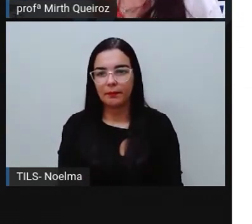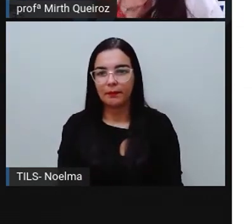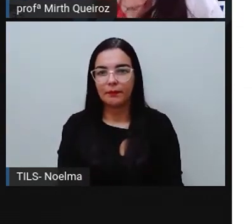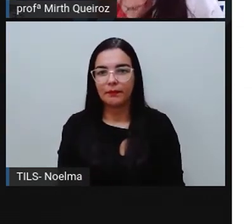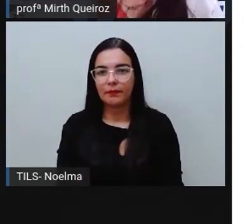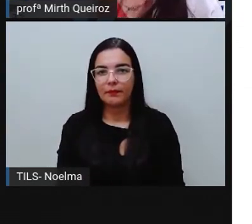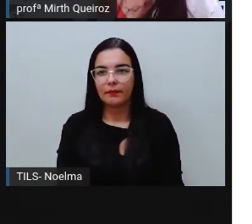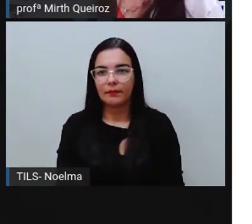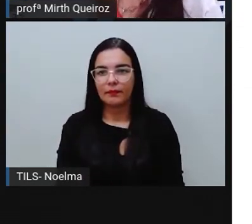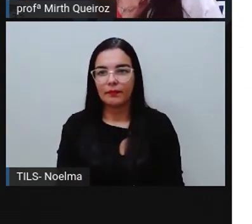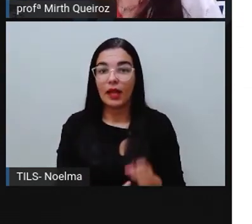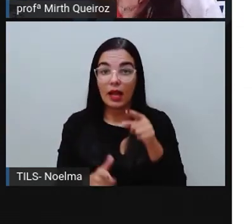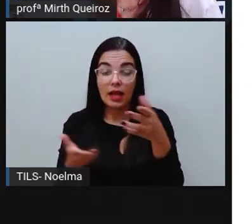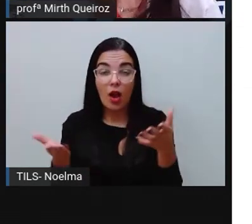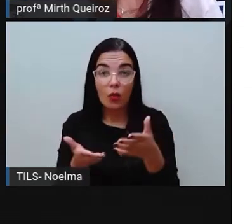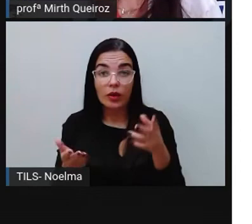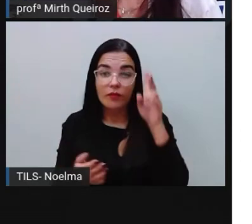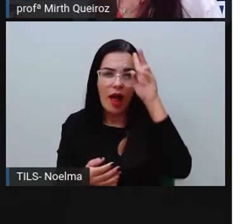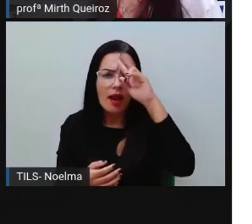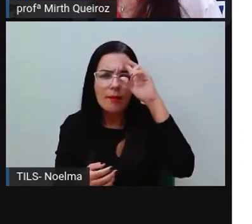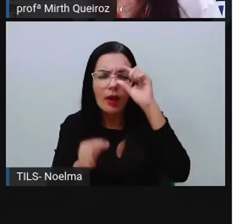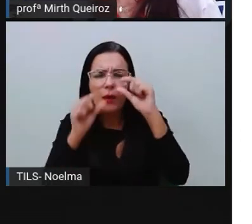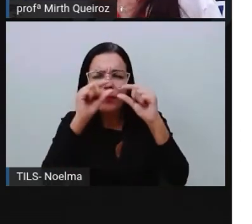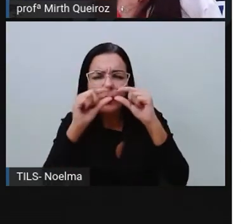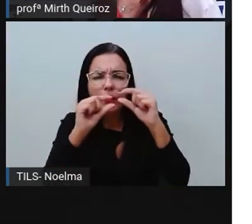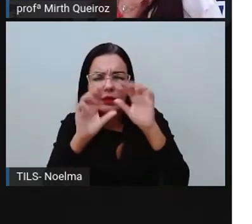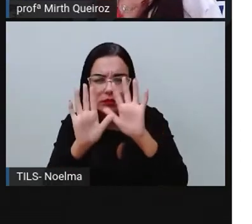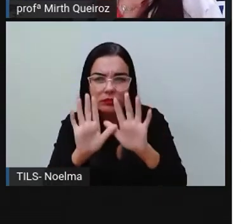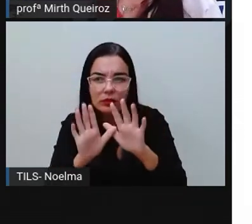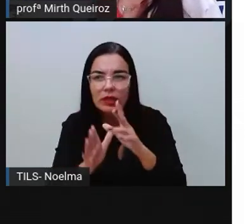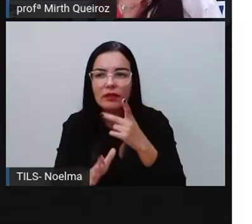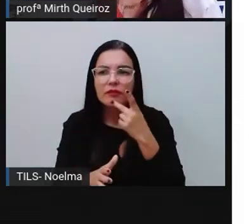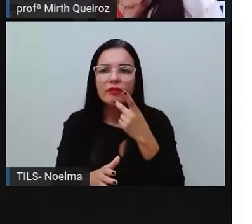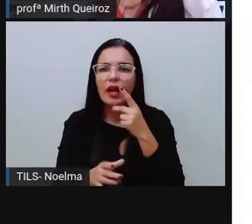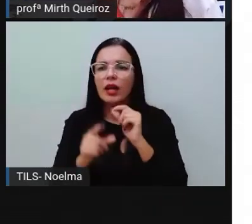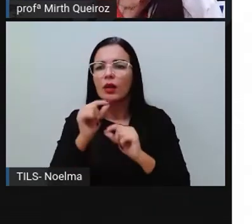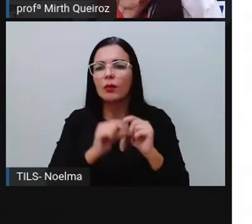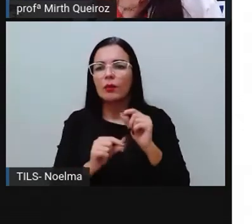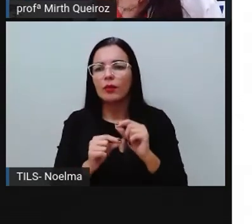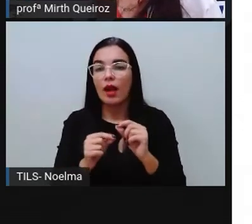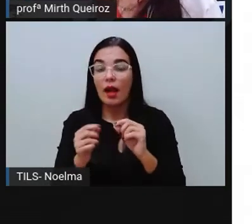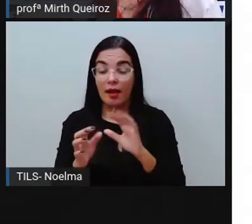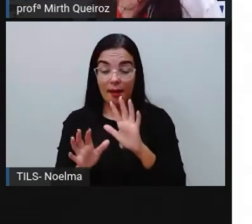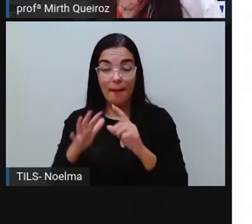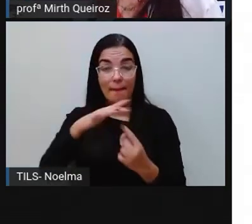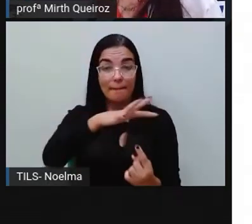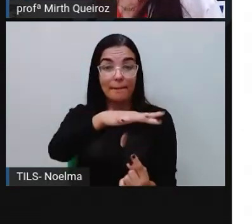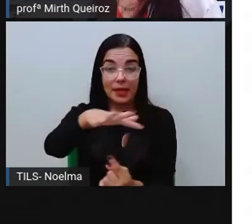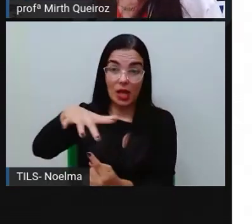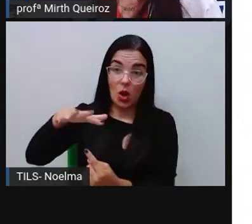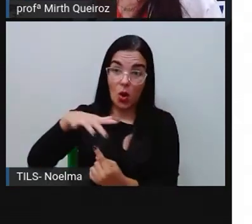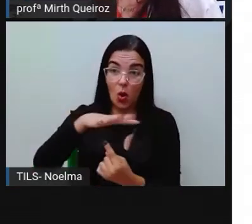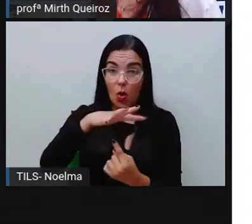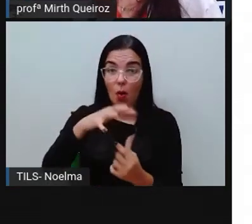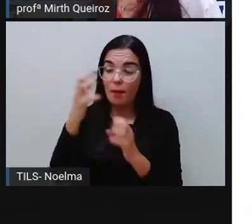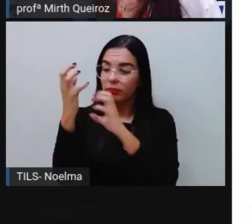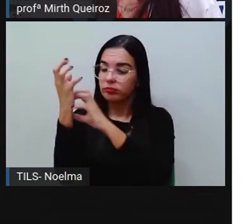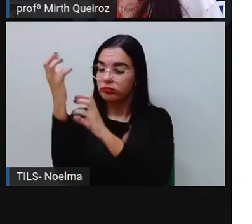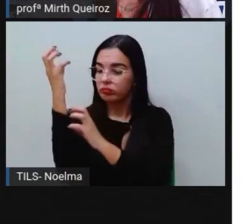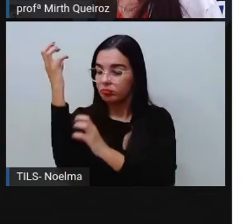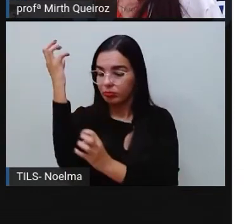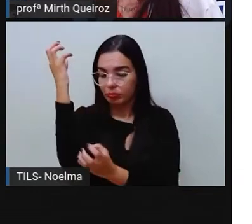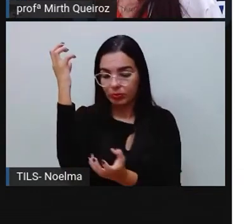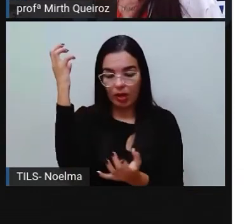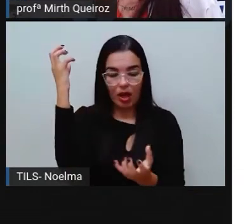Aqui eu vou relembrar vocês só um pouquinho, né? Quando a gente fala sobre o bioma Caatinga, a gente está